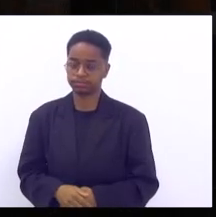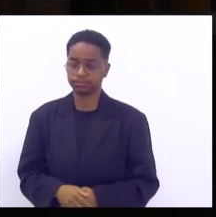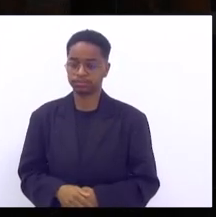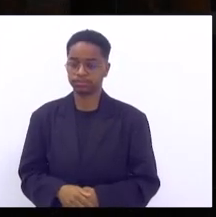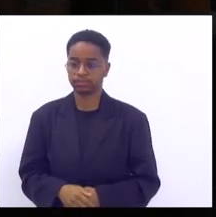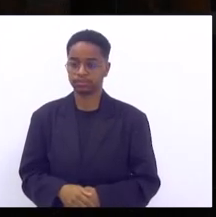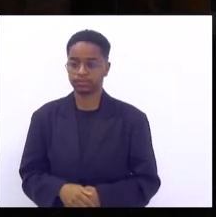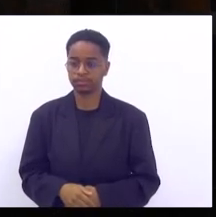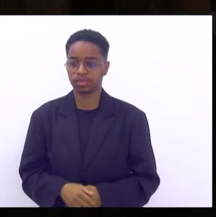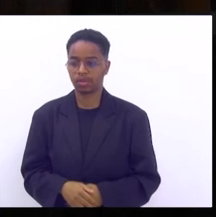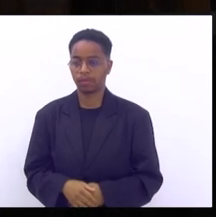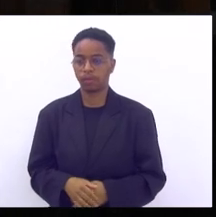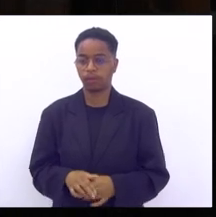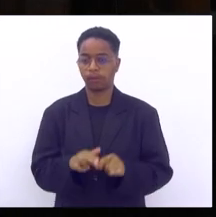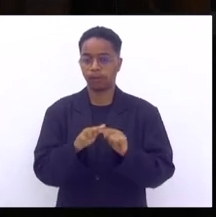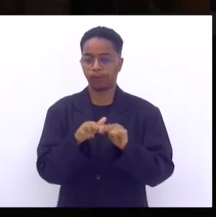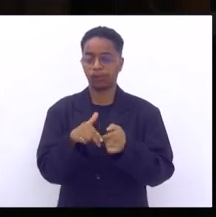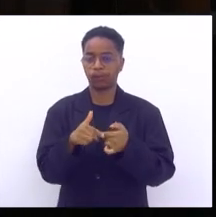através de um ato